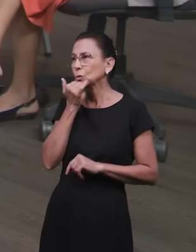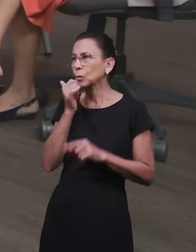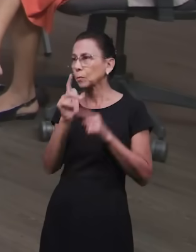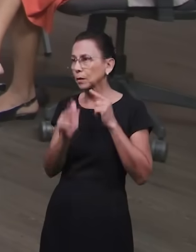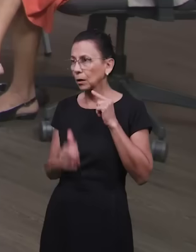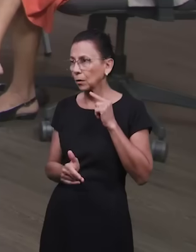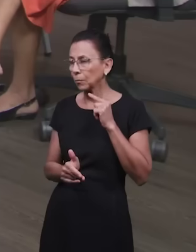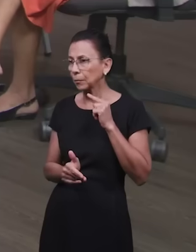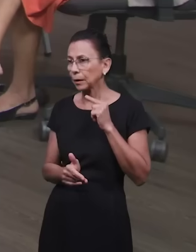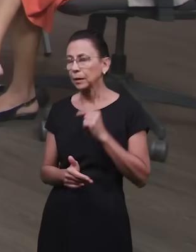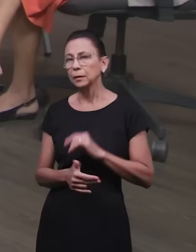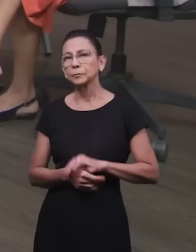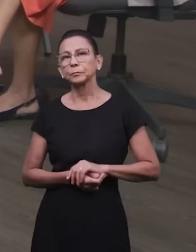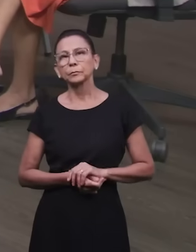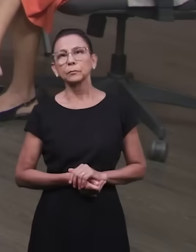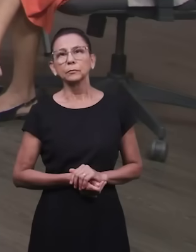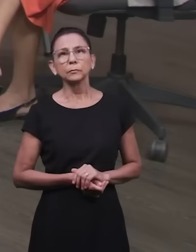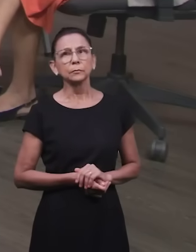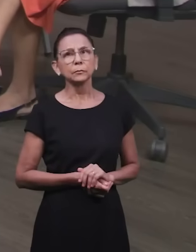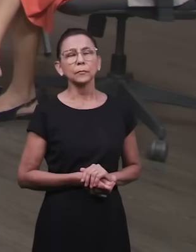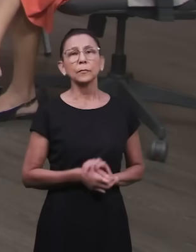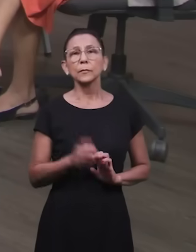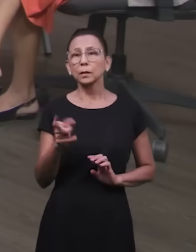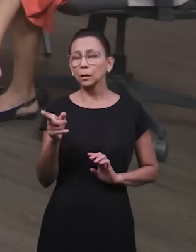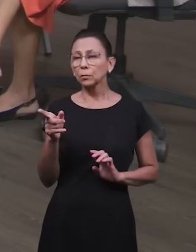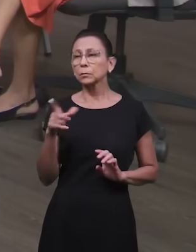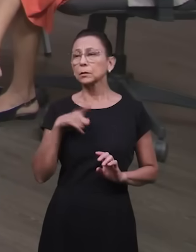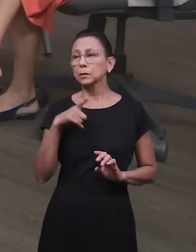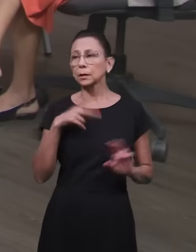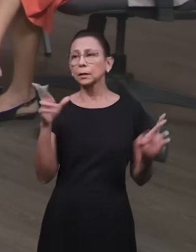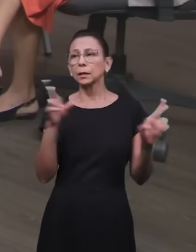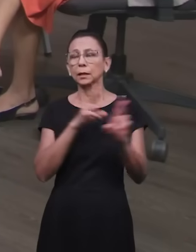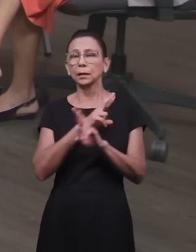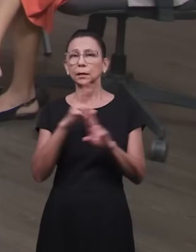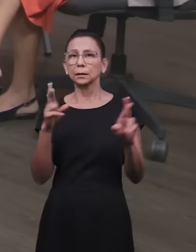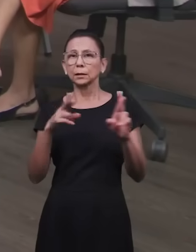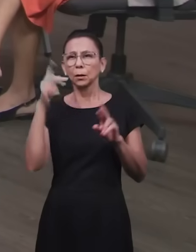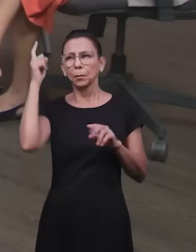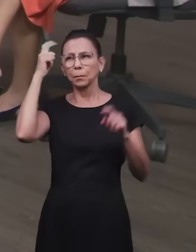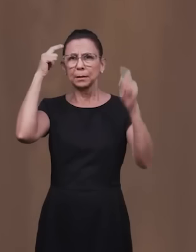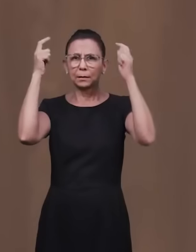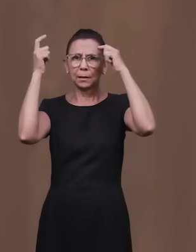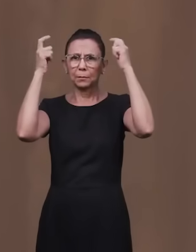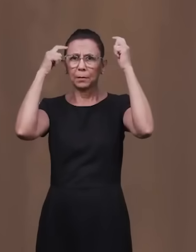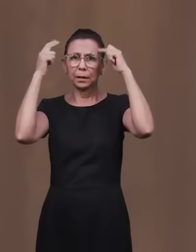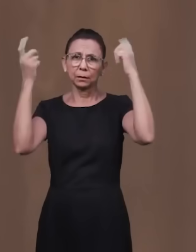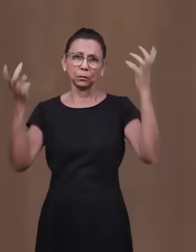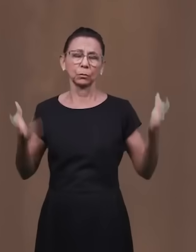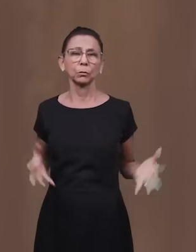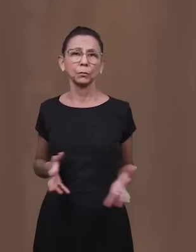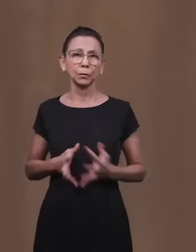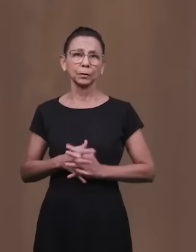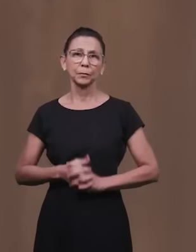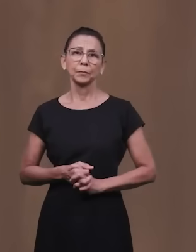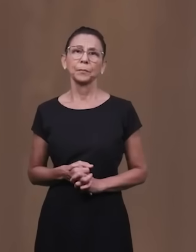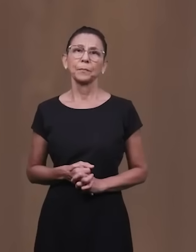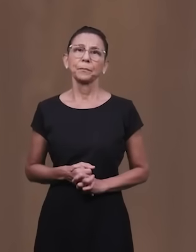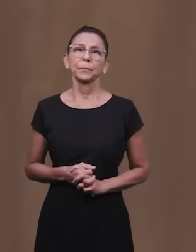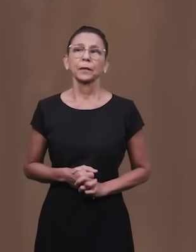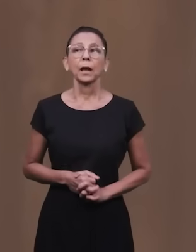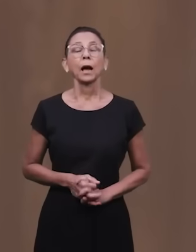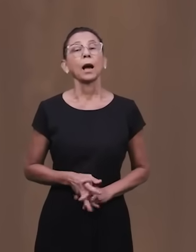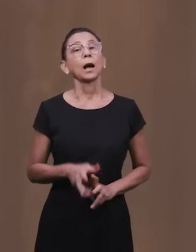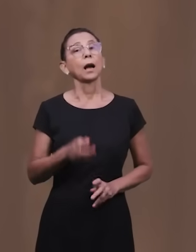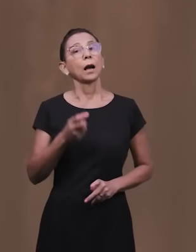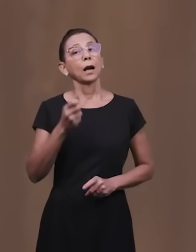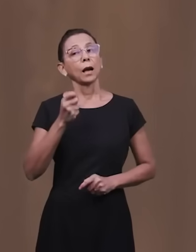nossos pensamentos? Diretamente, porque uma das reações de ansiedade é preocupação. Isso acontece na ordem